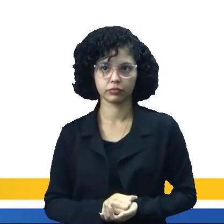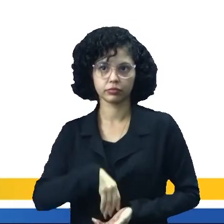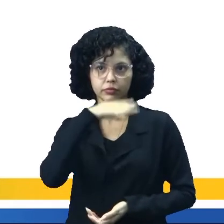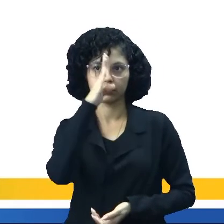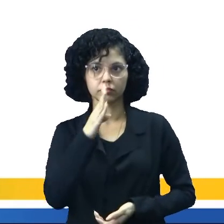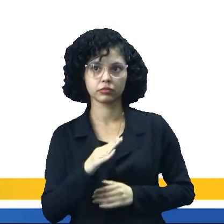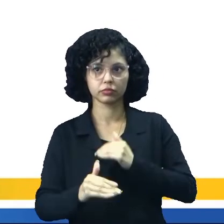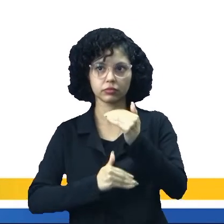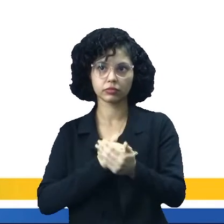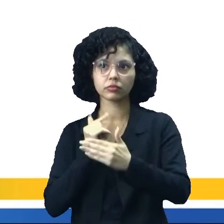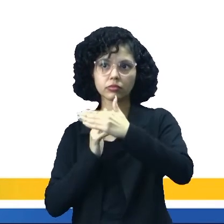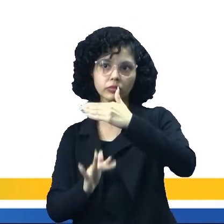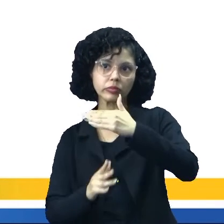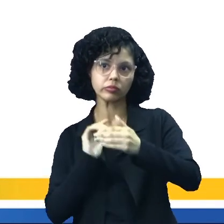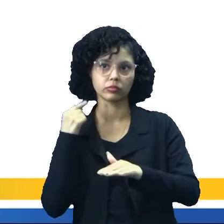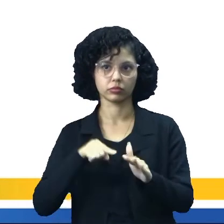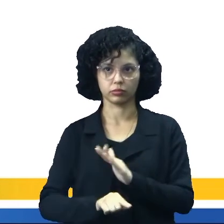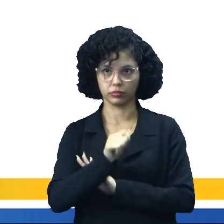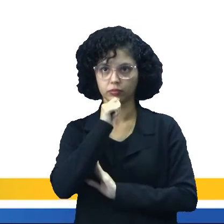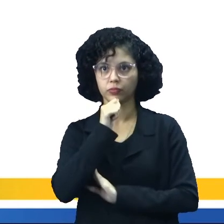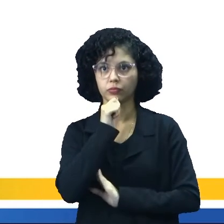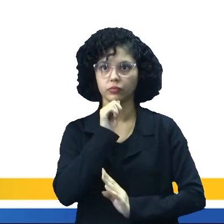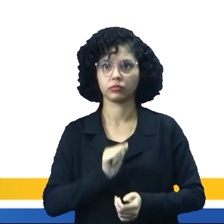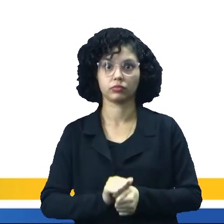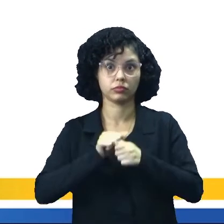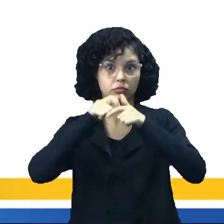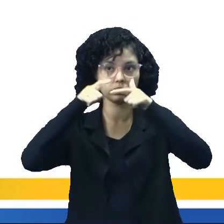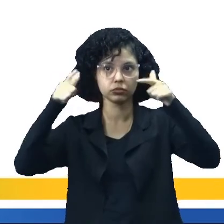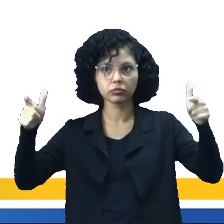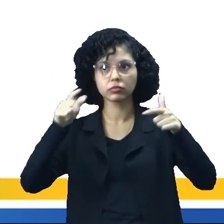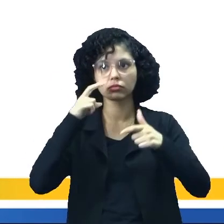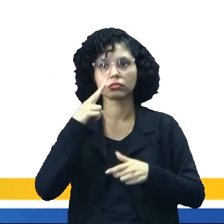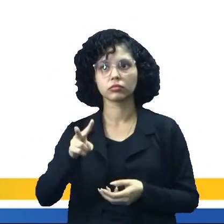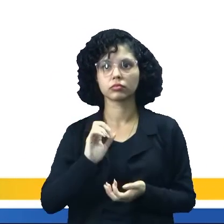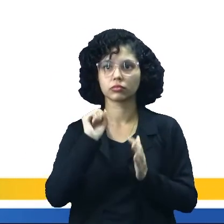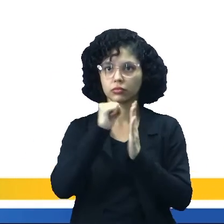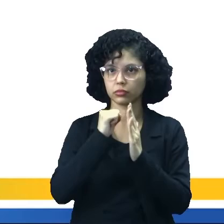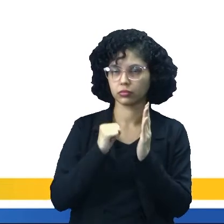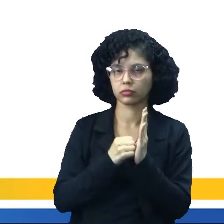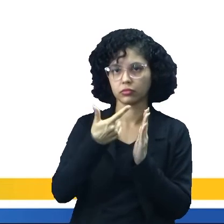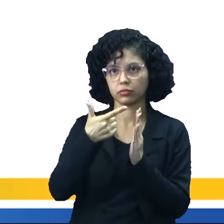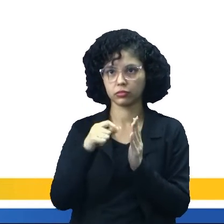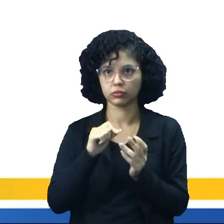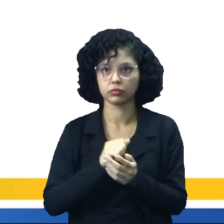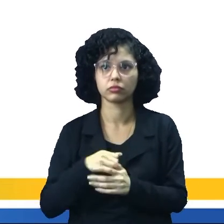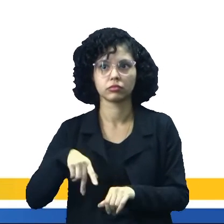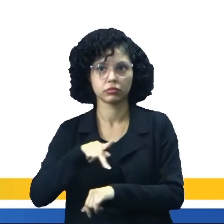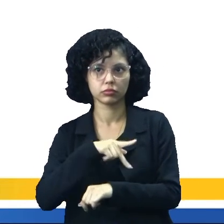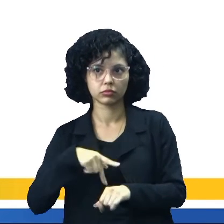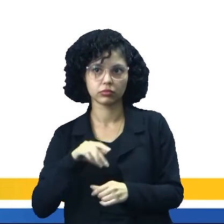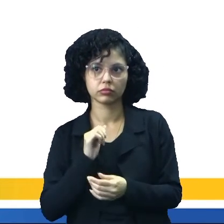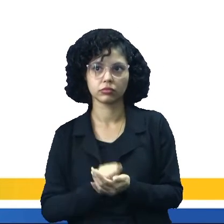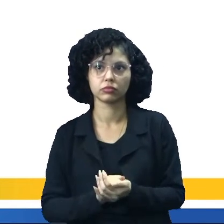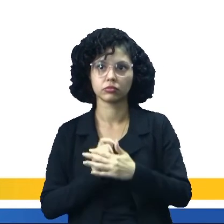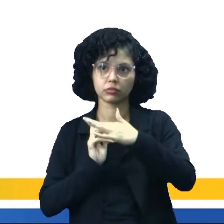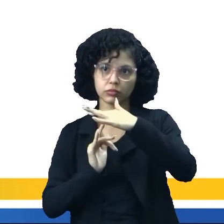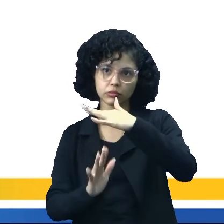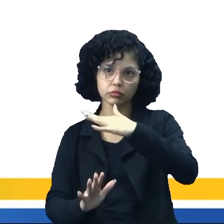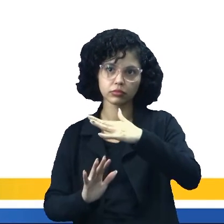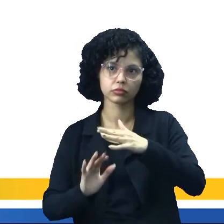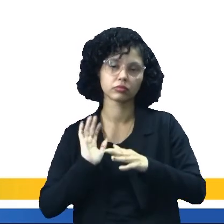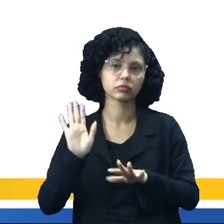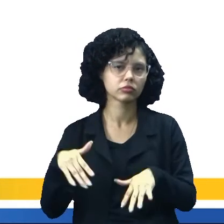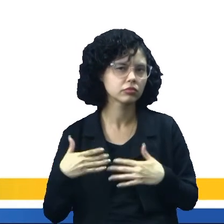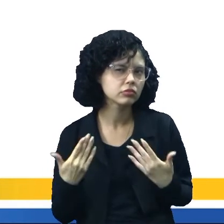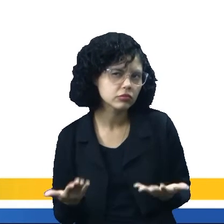No Brasil, o processo de migração interna ele foi amplamente verificado ao longo do século XX. No país,